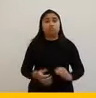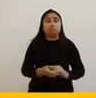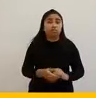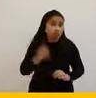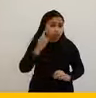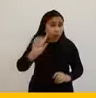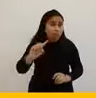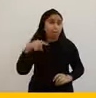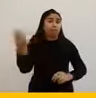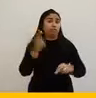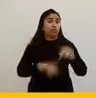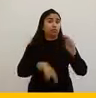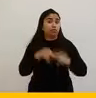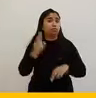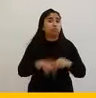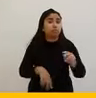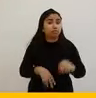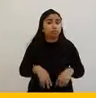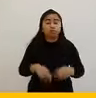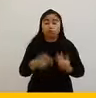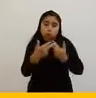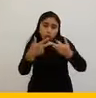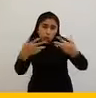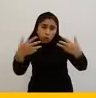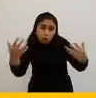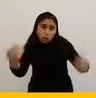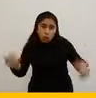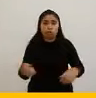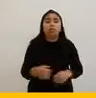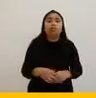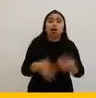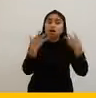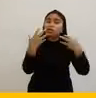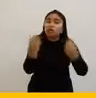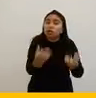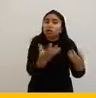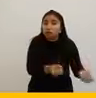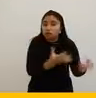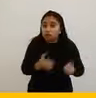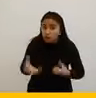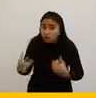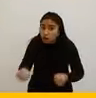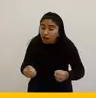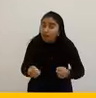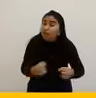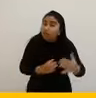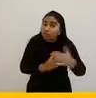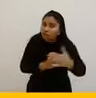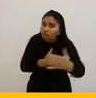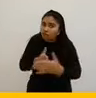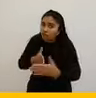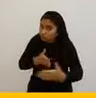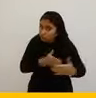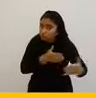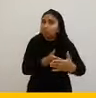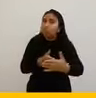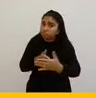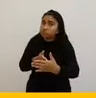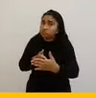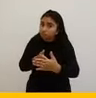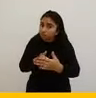dia 1º de junho, atividades autorizadas a funcionar com restrição e